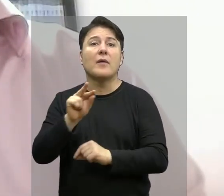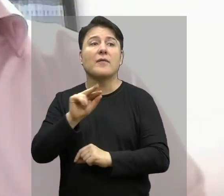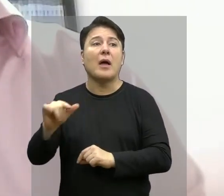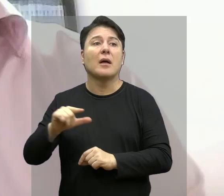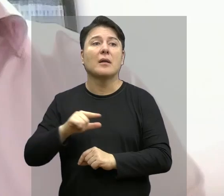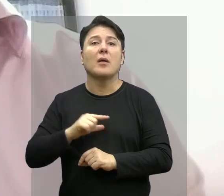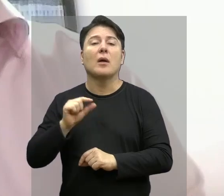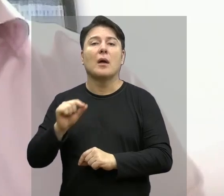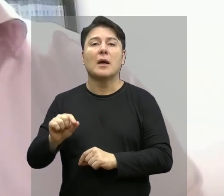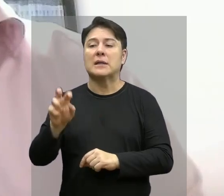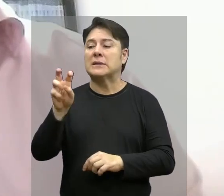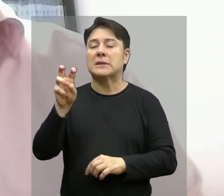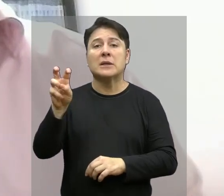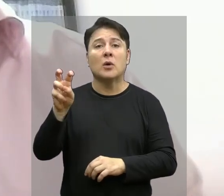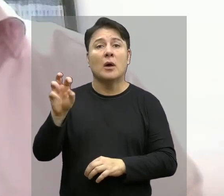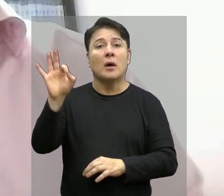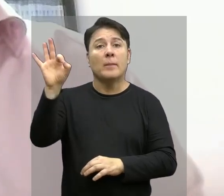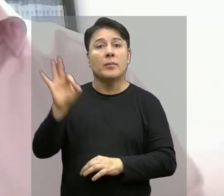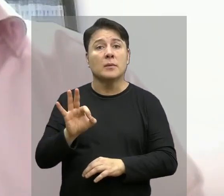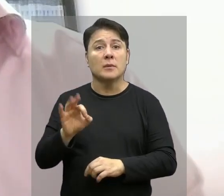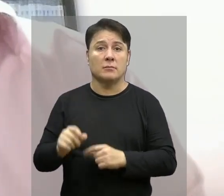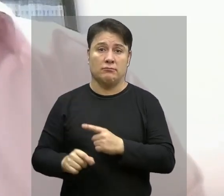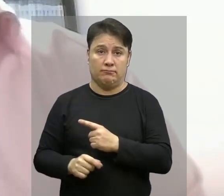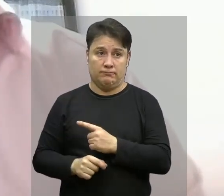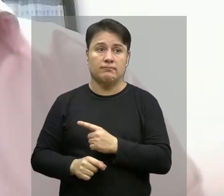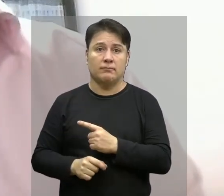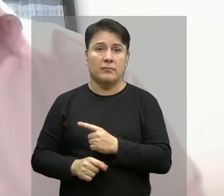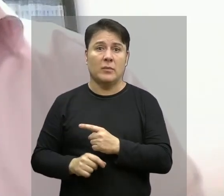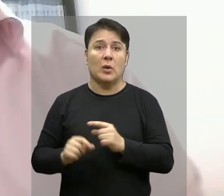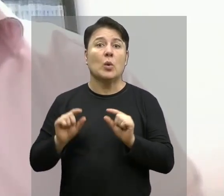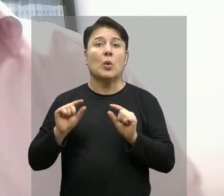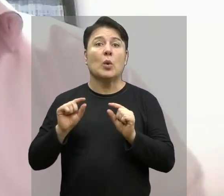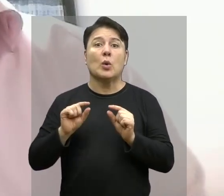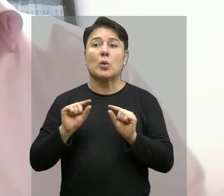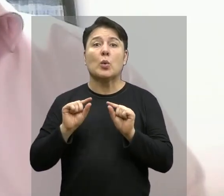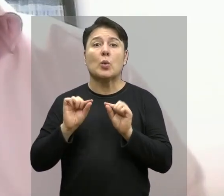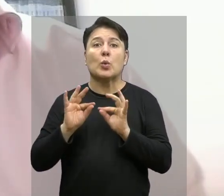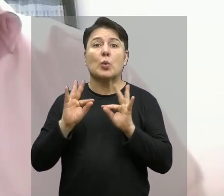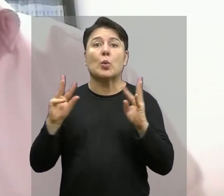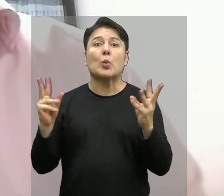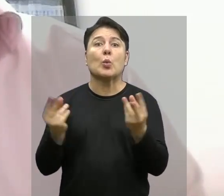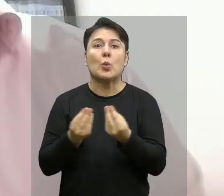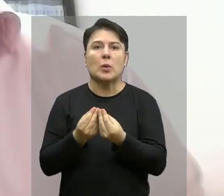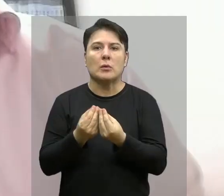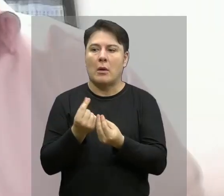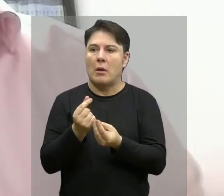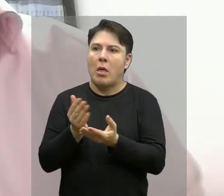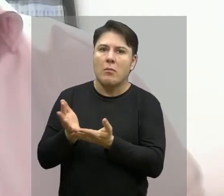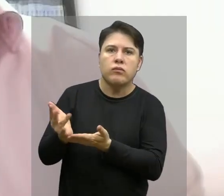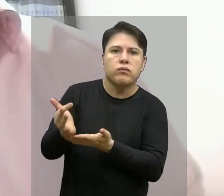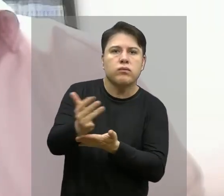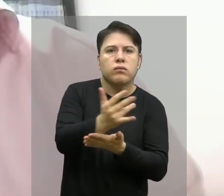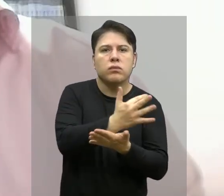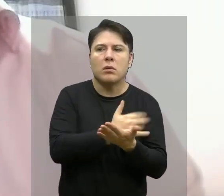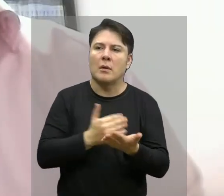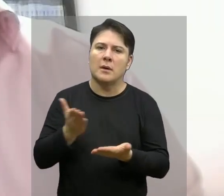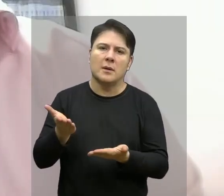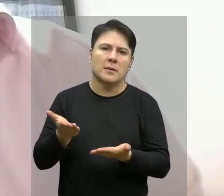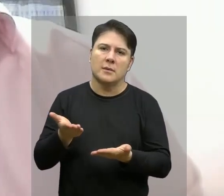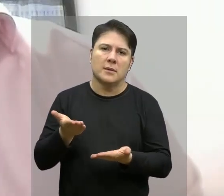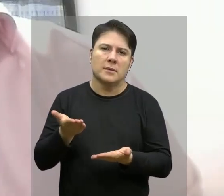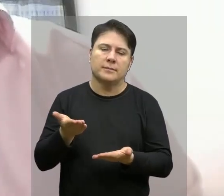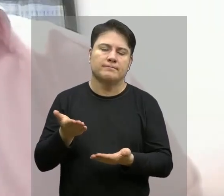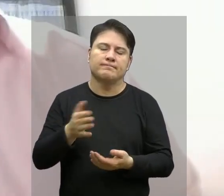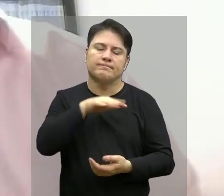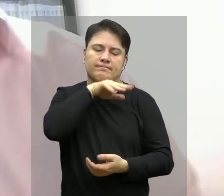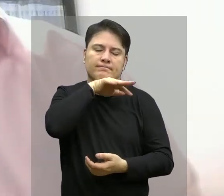um irrisório 5%, né, de tudo que vai ser arrecadado. Isso é um escárnio, isso é uma piada. E isso